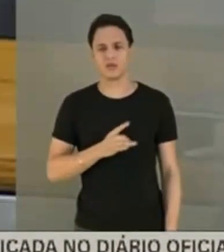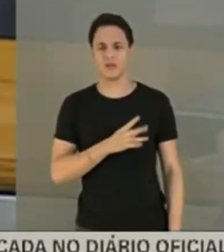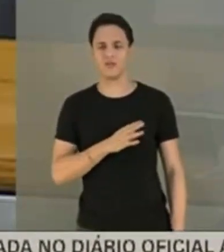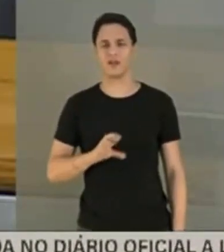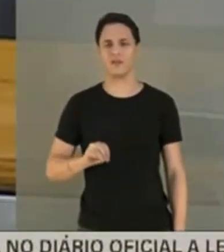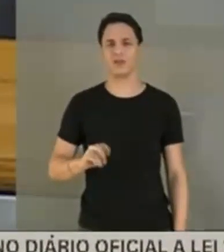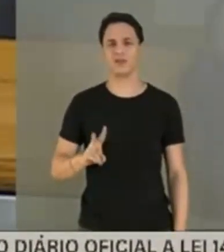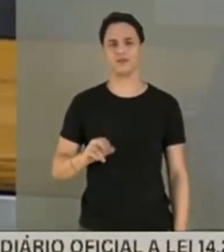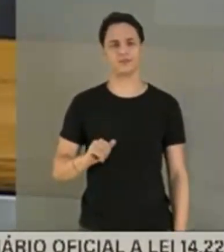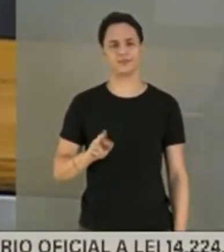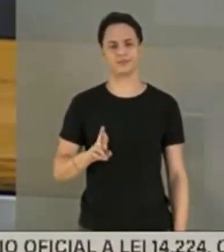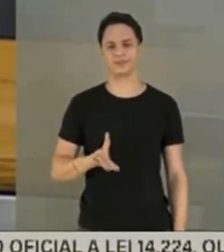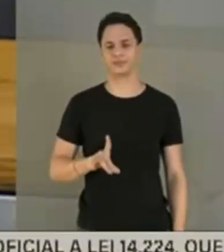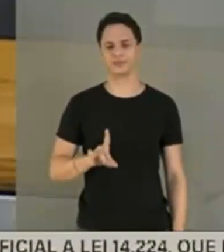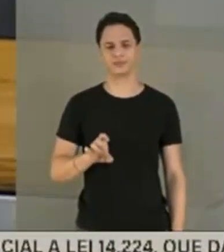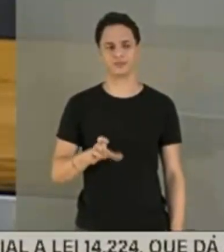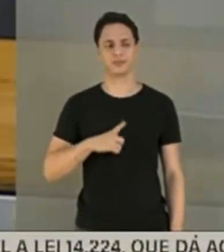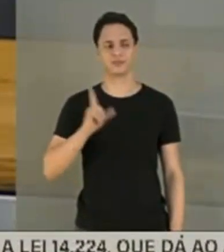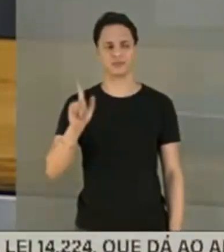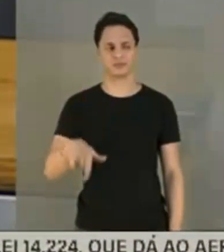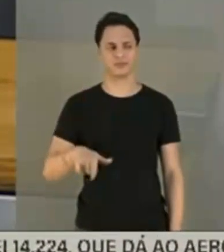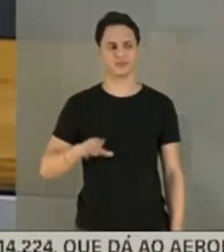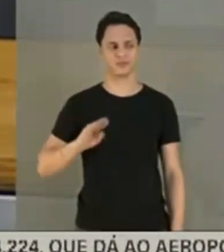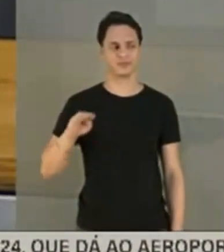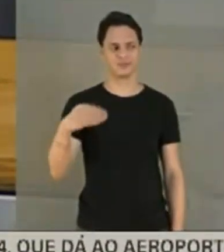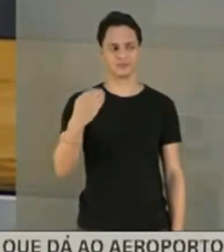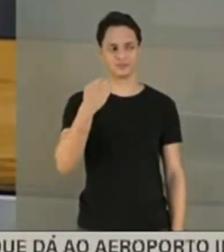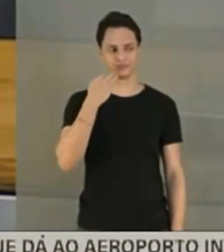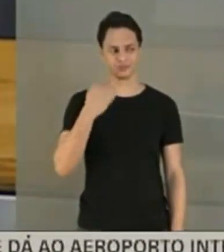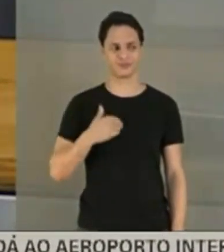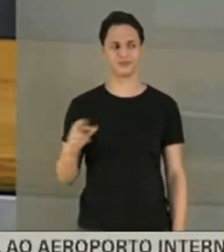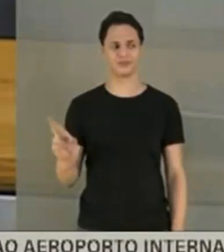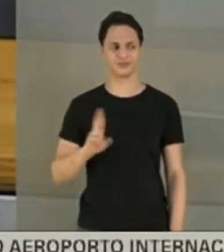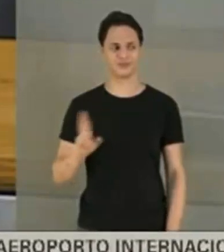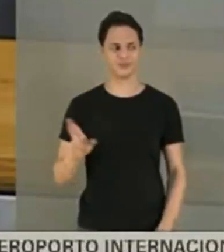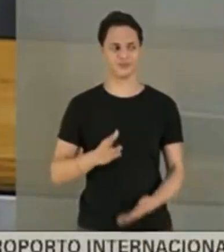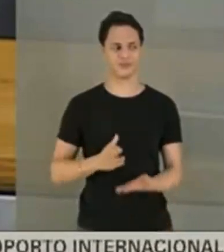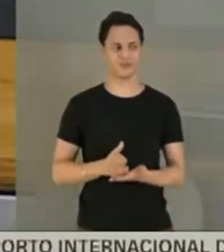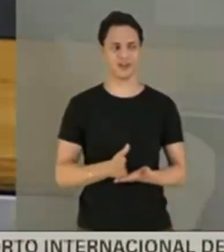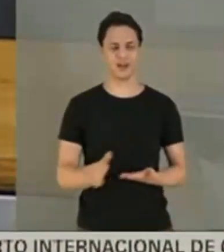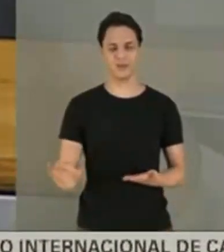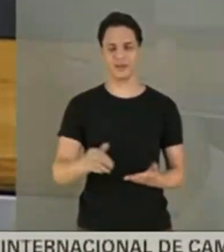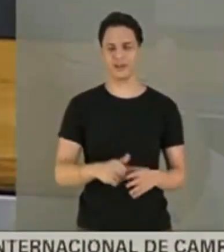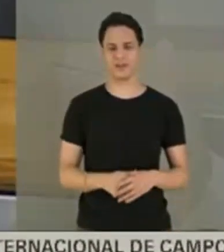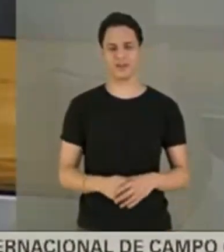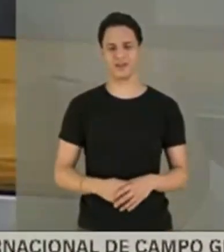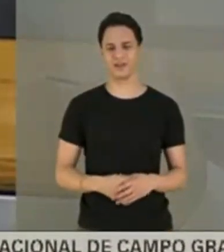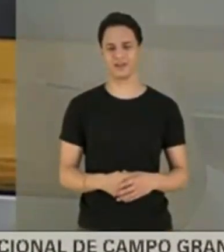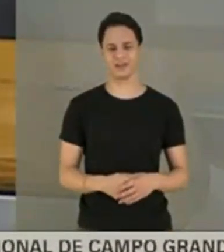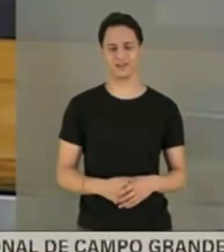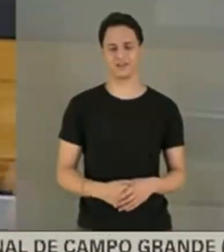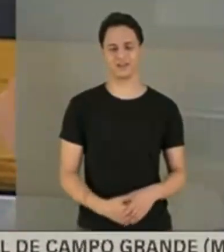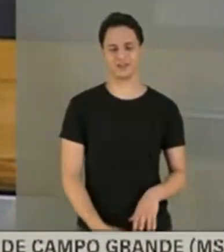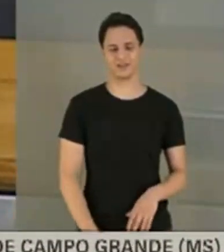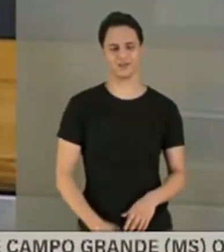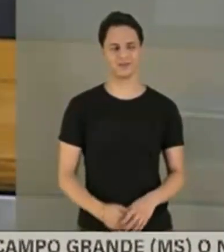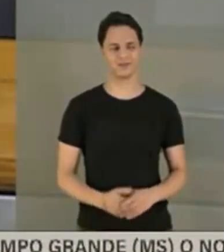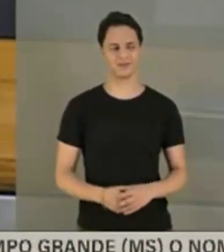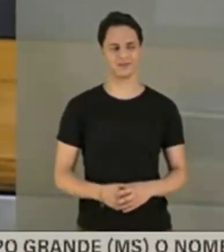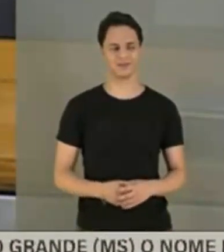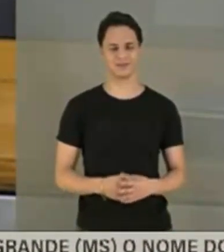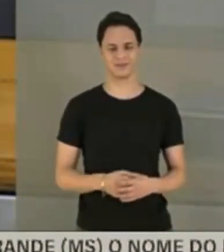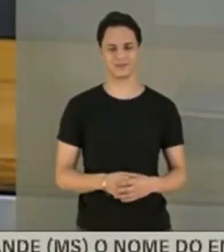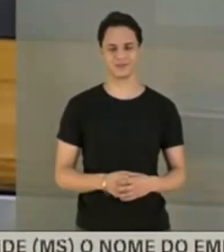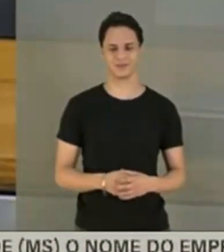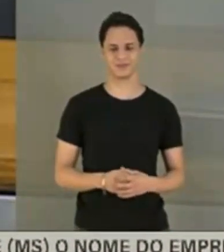são os bilhões de reais de verbas federais desviados nessa pandemia, e documenta que não faltou. E eu quero começar,